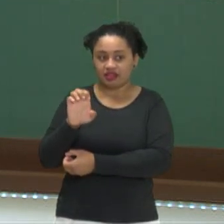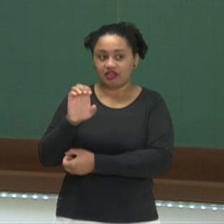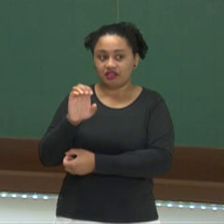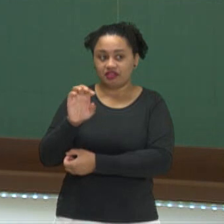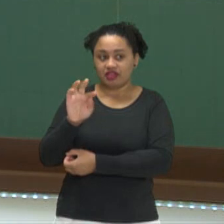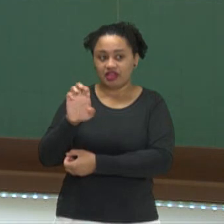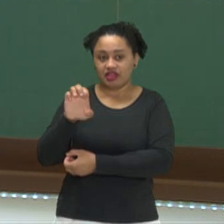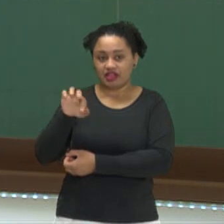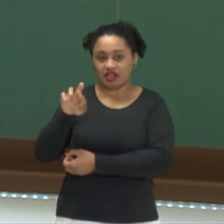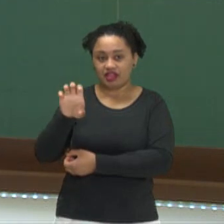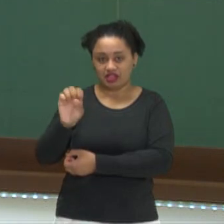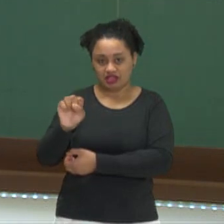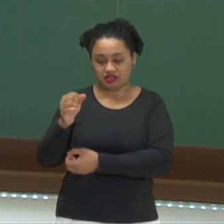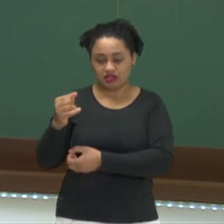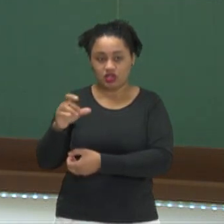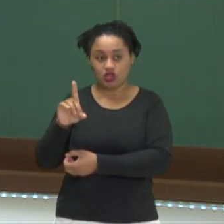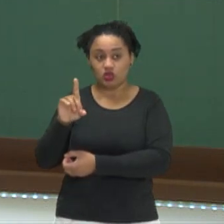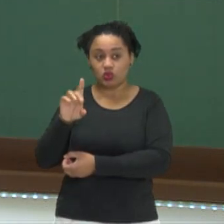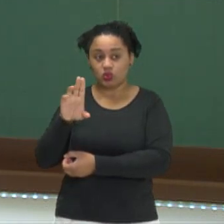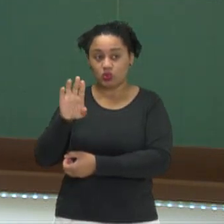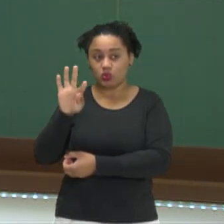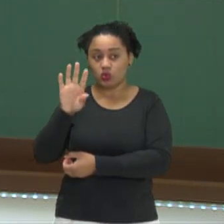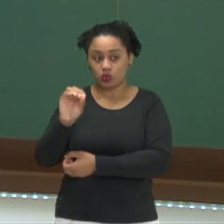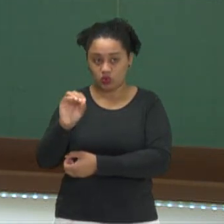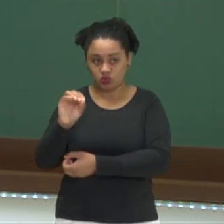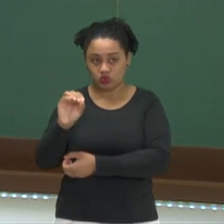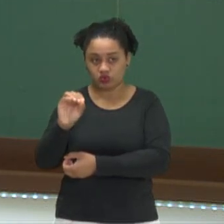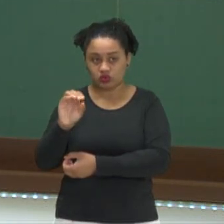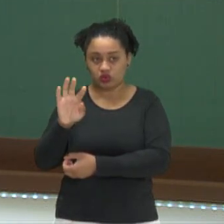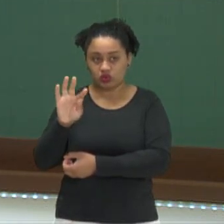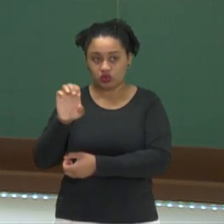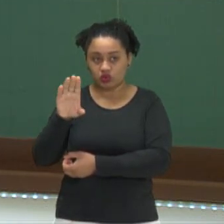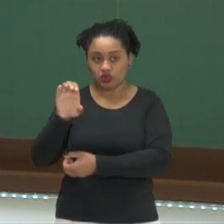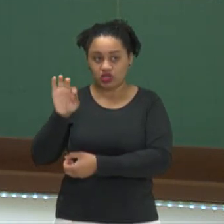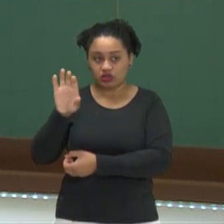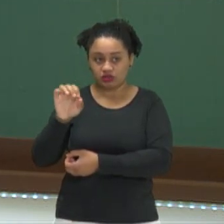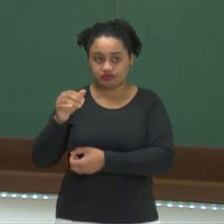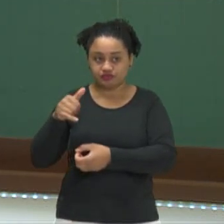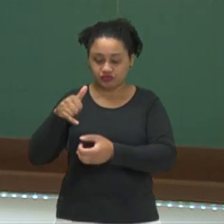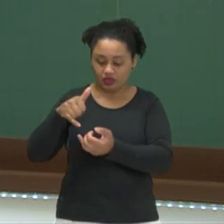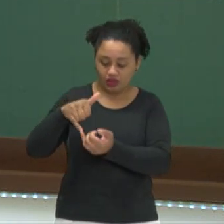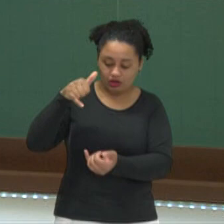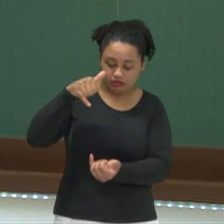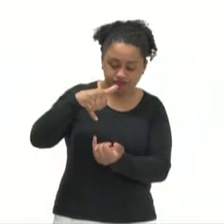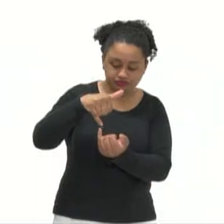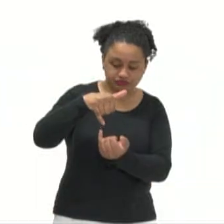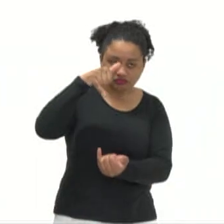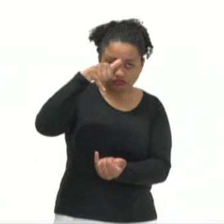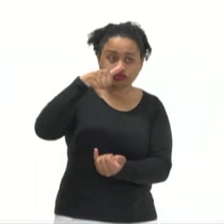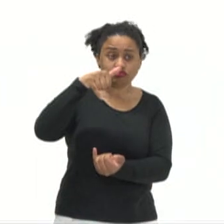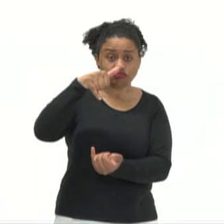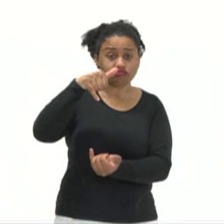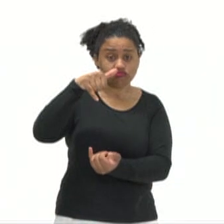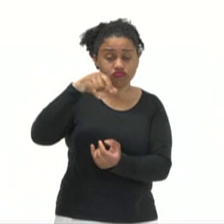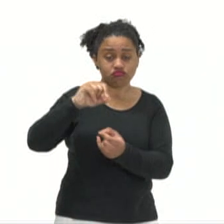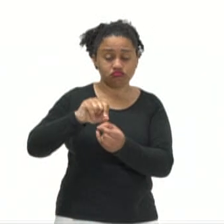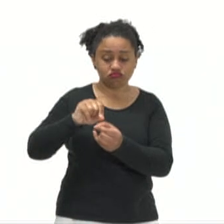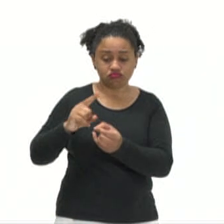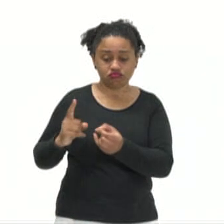ductos deferentes mesmo, é esse o nome. Os ductos deferentes são esses canais que vão levar